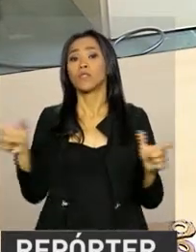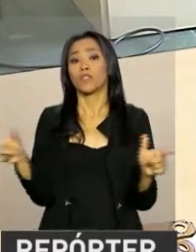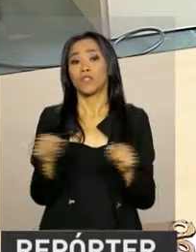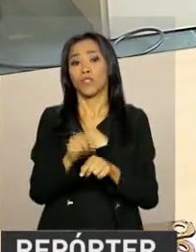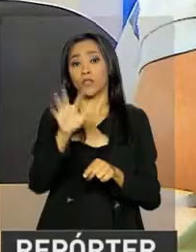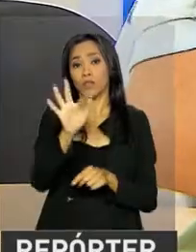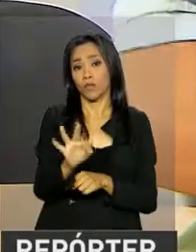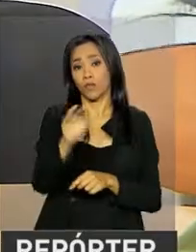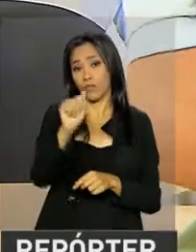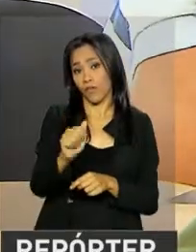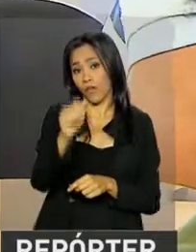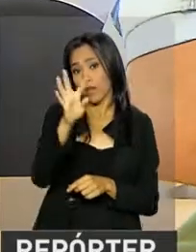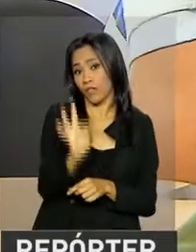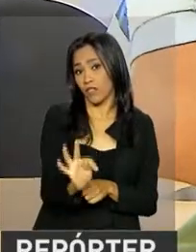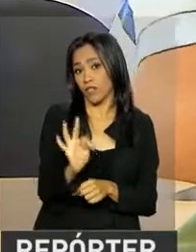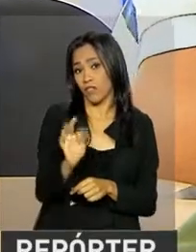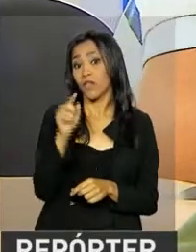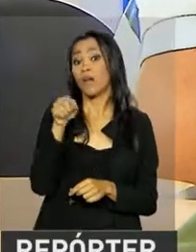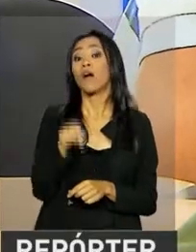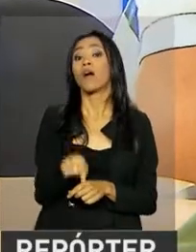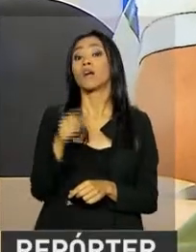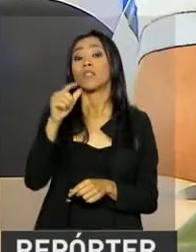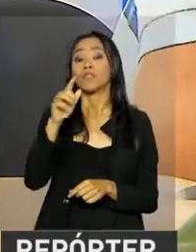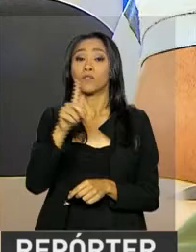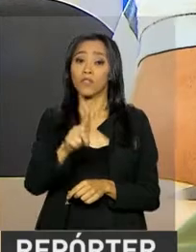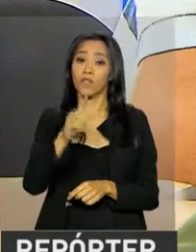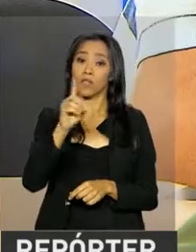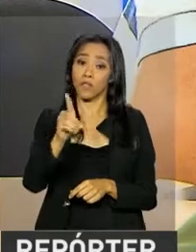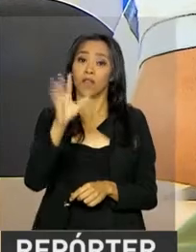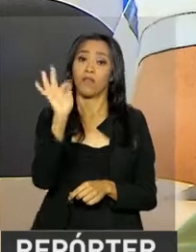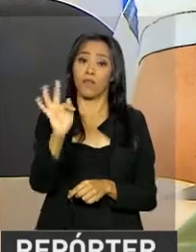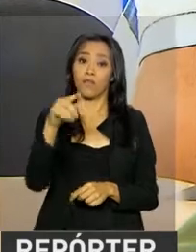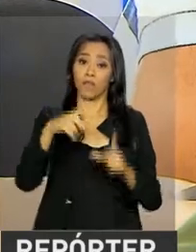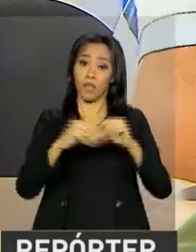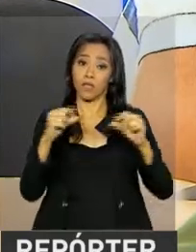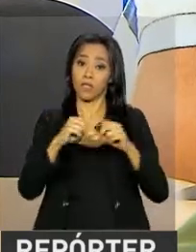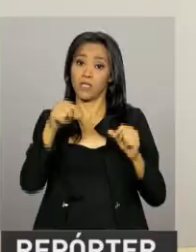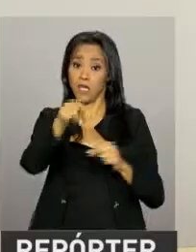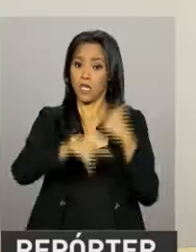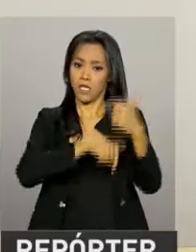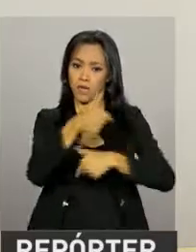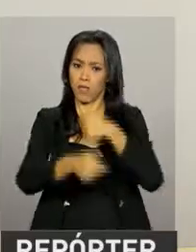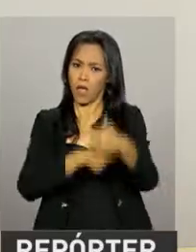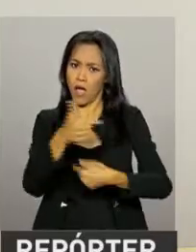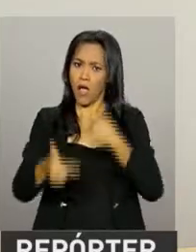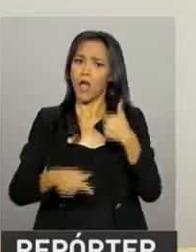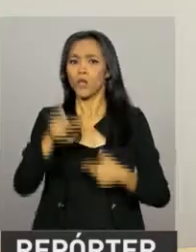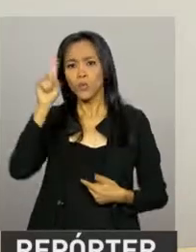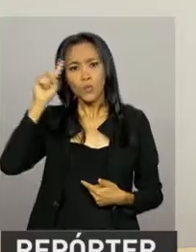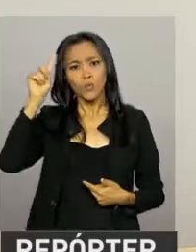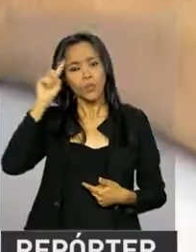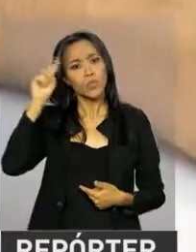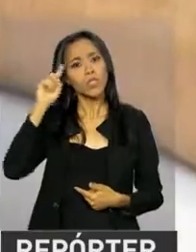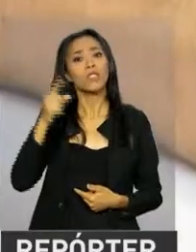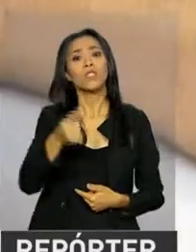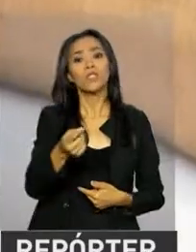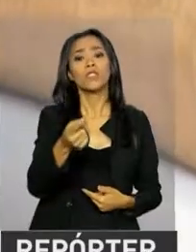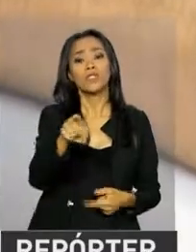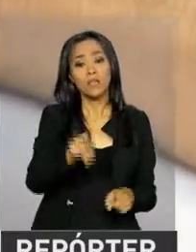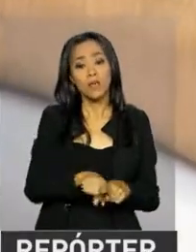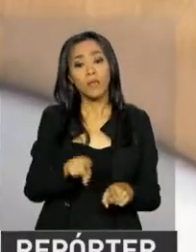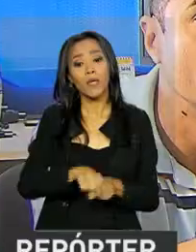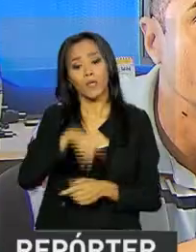distrito federal todos os dias ele cumpre com orgulho sua jornada de trabalho e enquanto recebe o registro